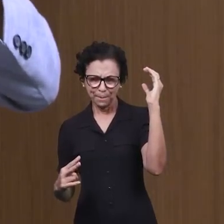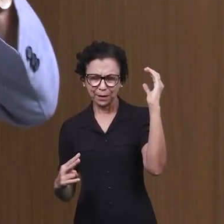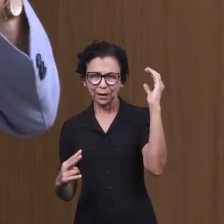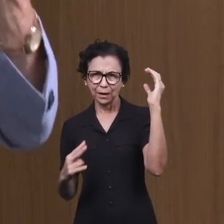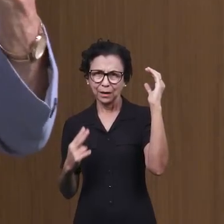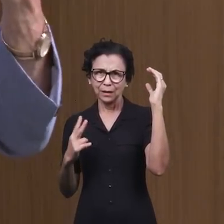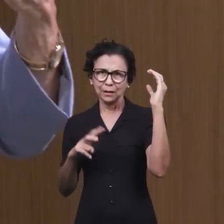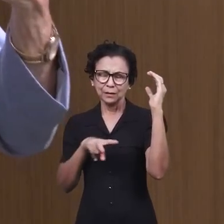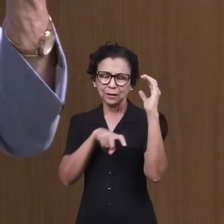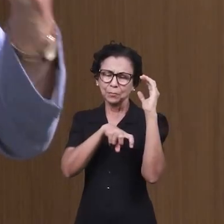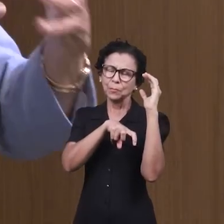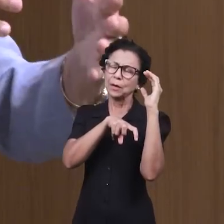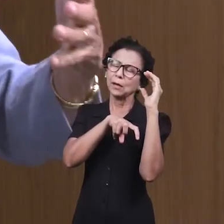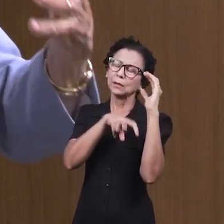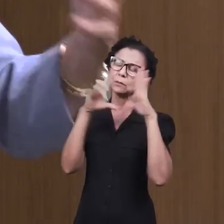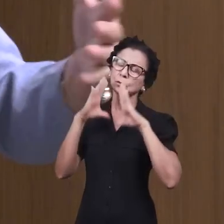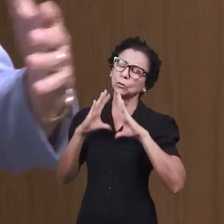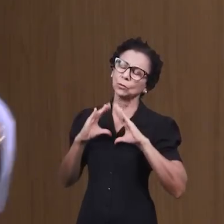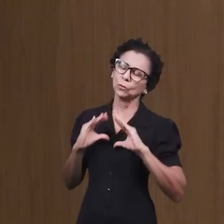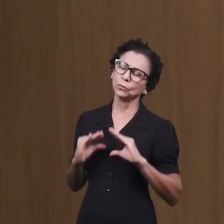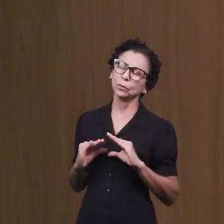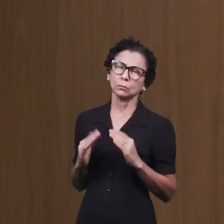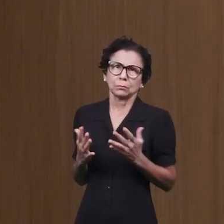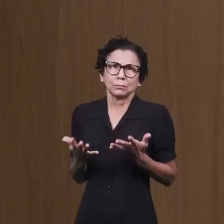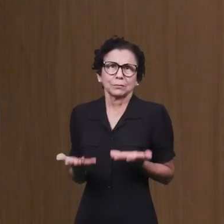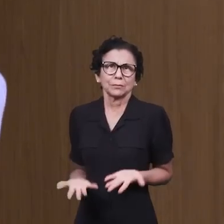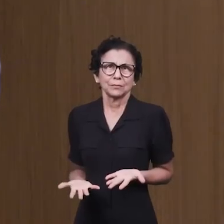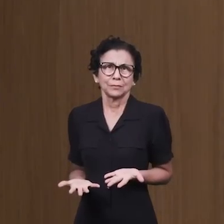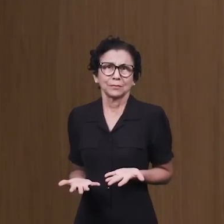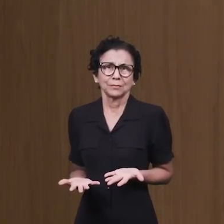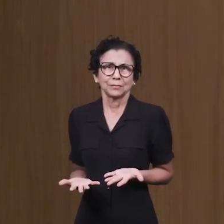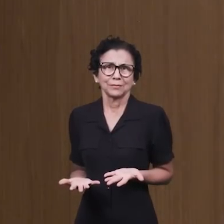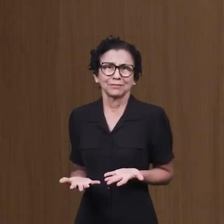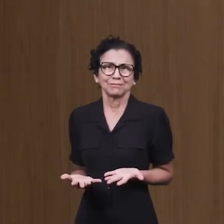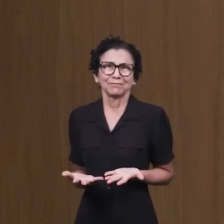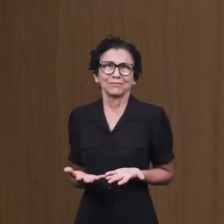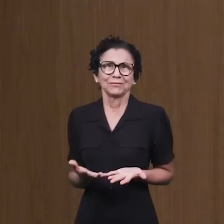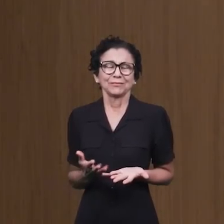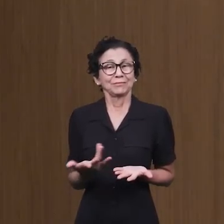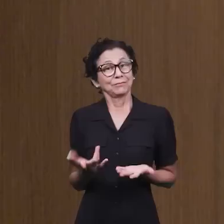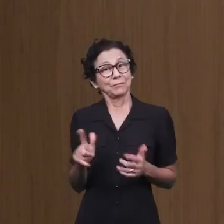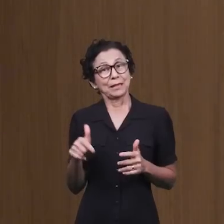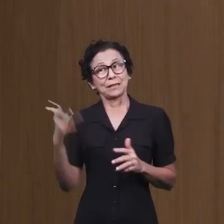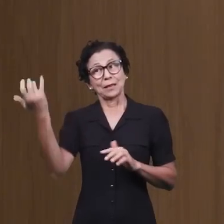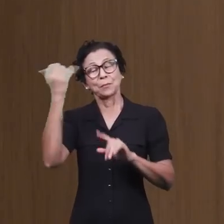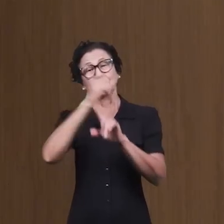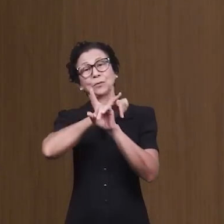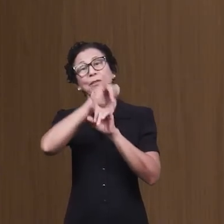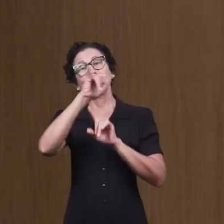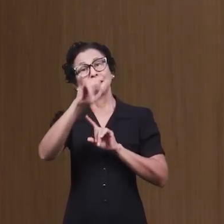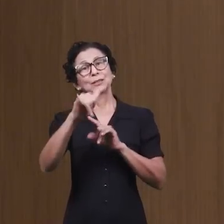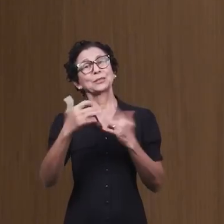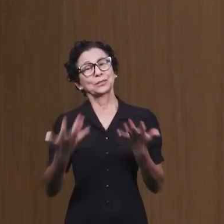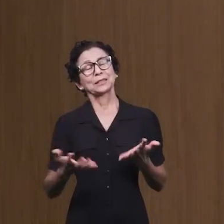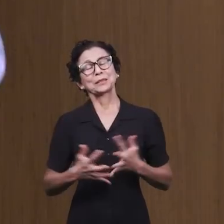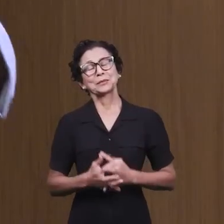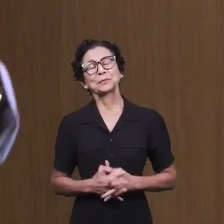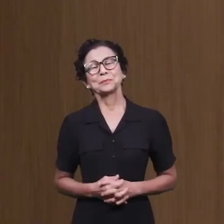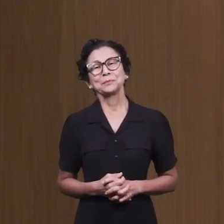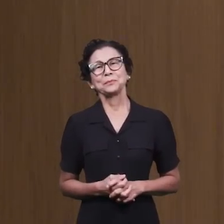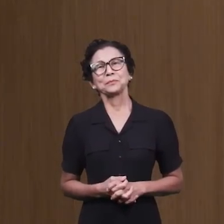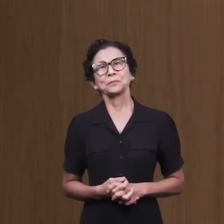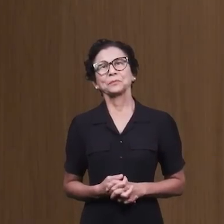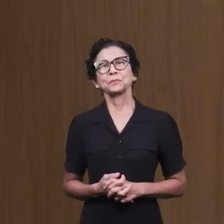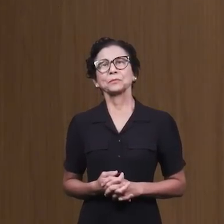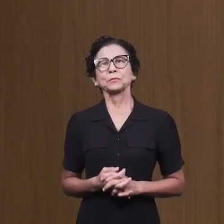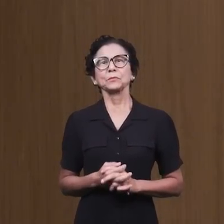todo o conforto que um espinheiro pode dar a qualquer pessoa. Que está no Velho Testamento. Está no Velho Testamento, e é profético. Né?